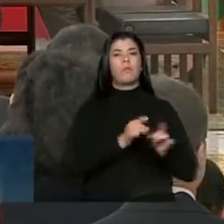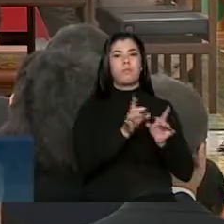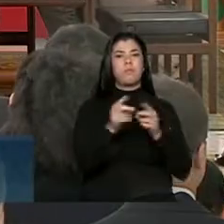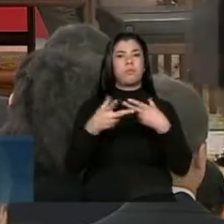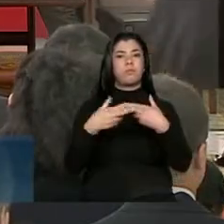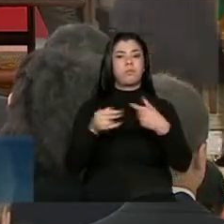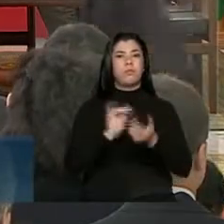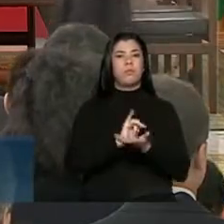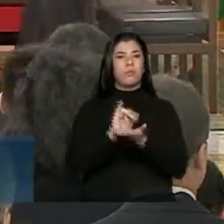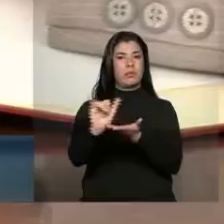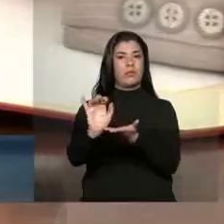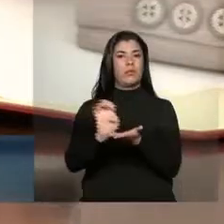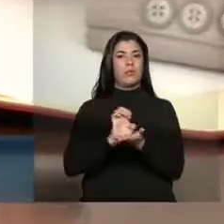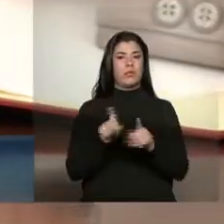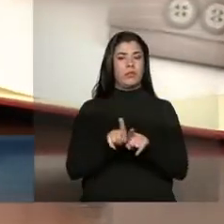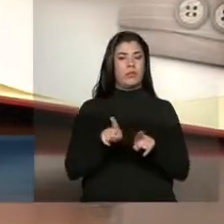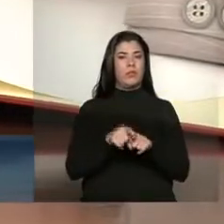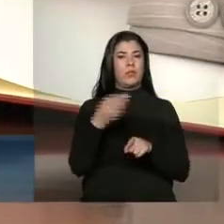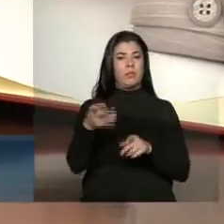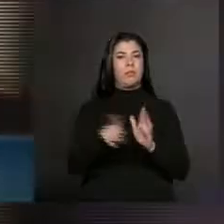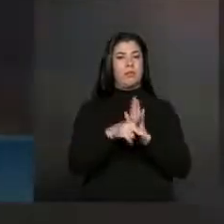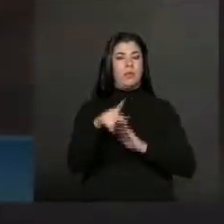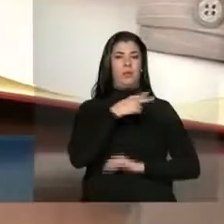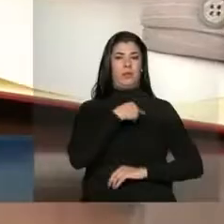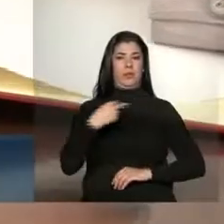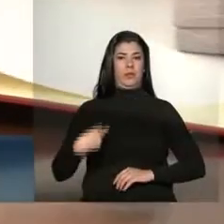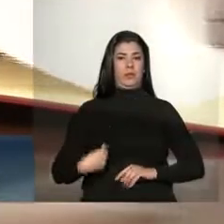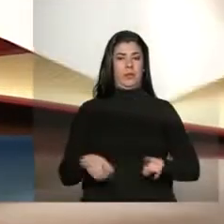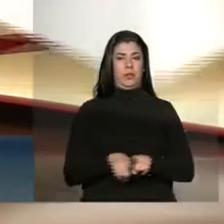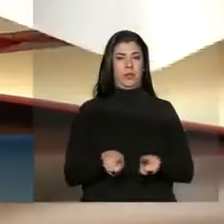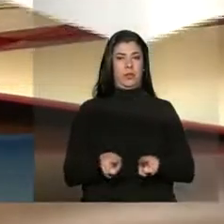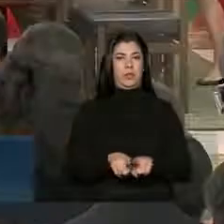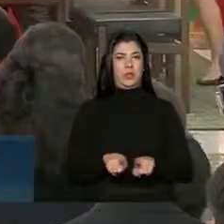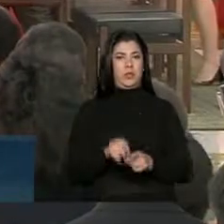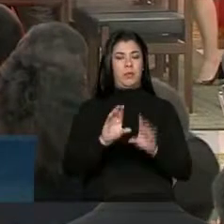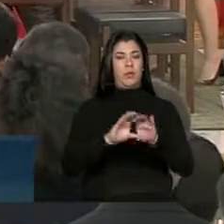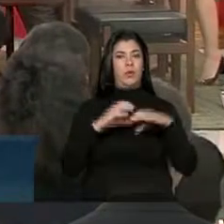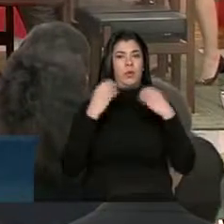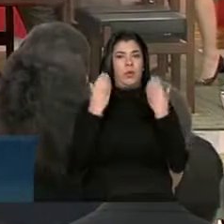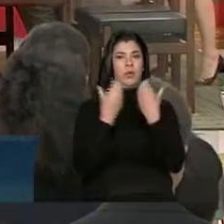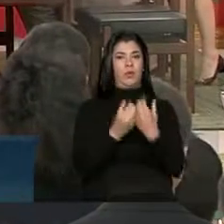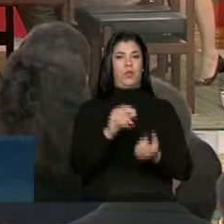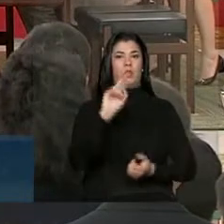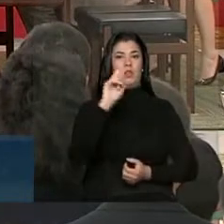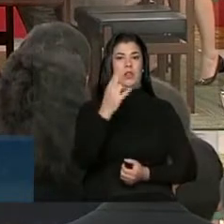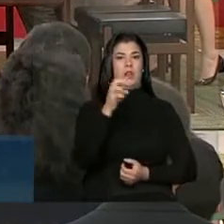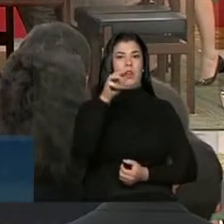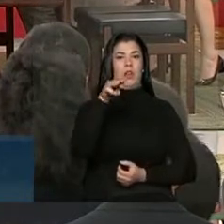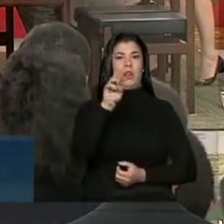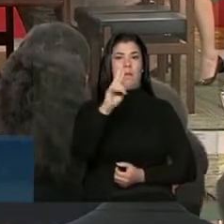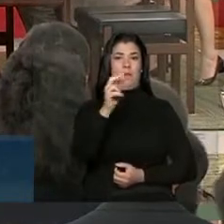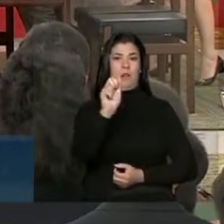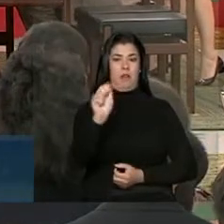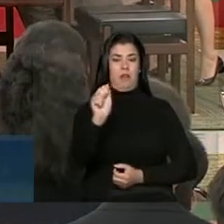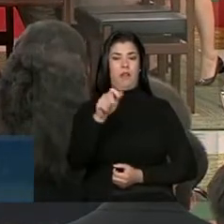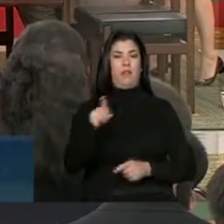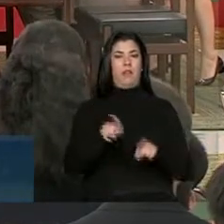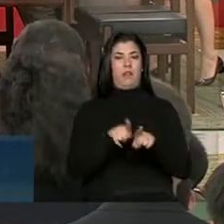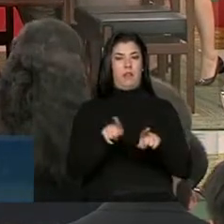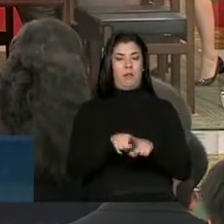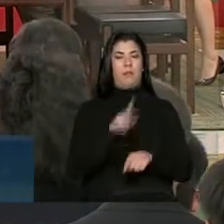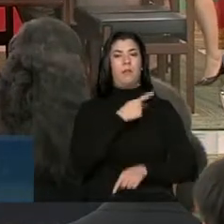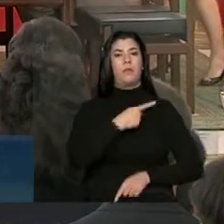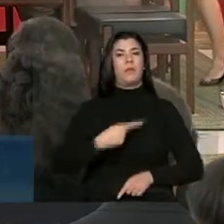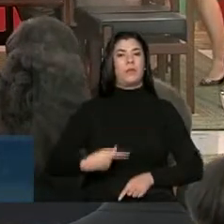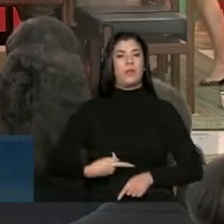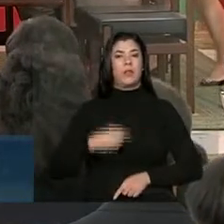do Conselho, Hu Xiaolian, o presidente do Conselho do Grupo HNA, Cheng Feng, presidente do